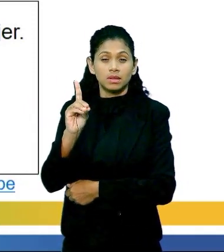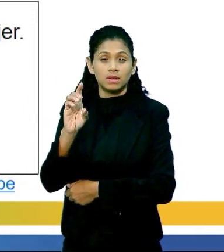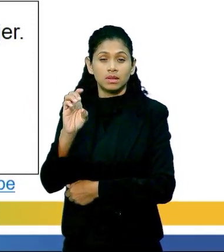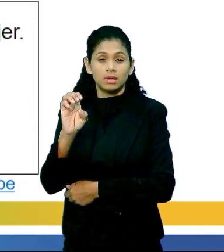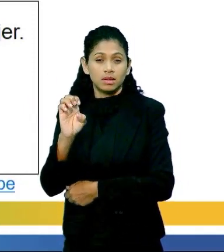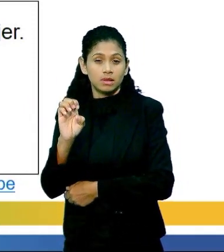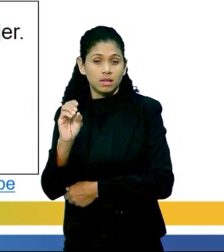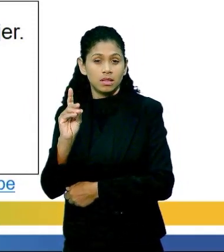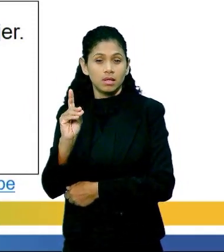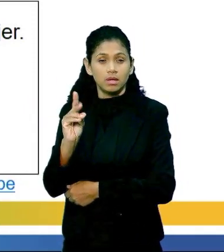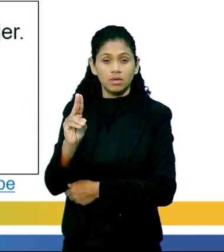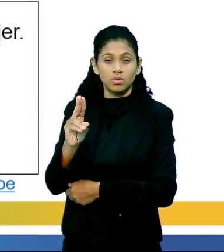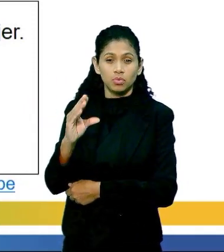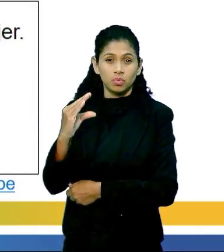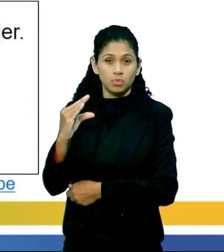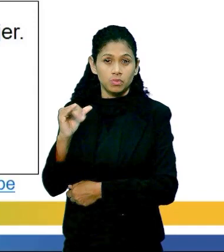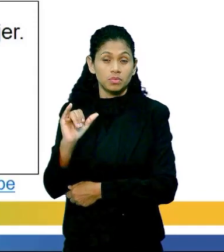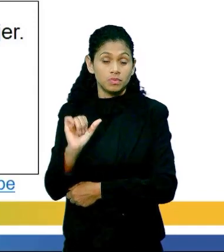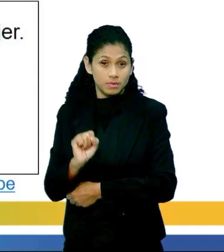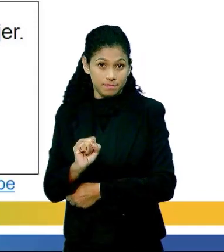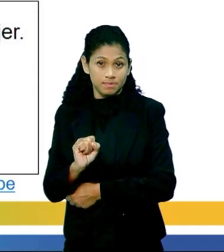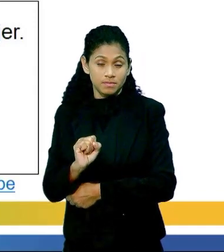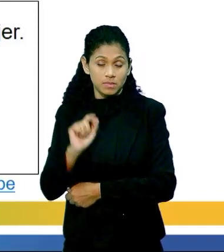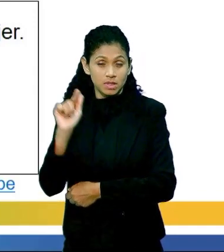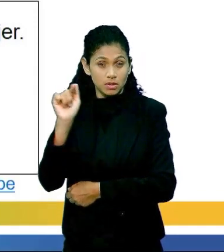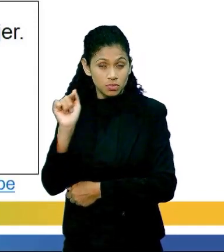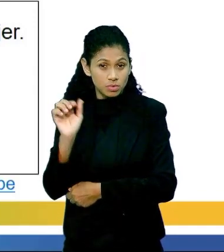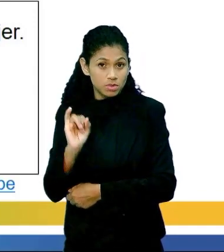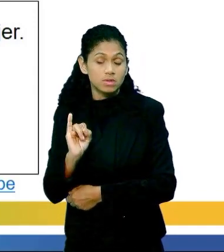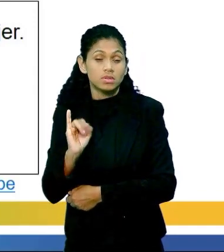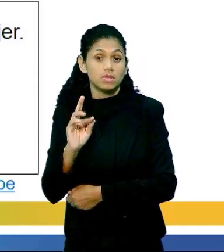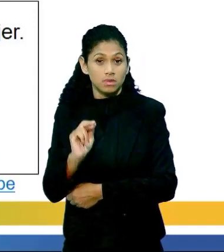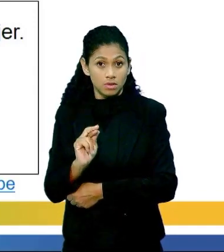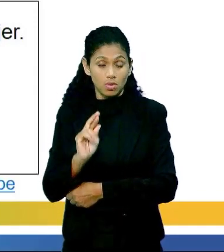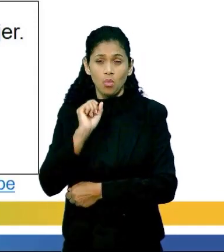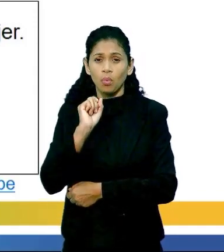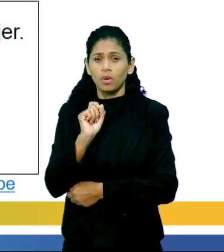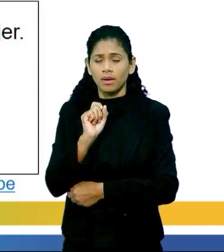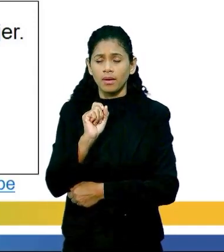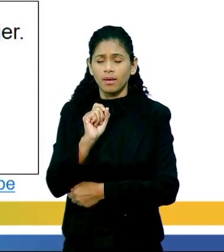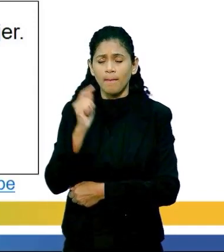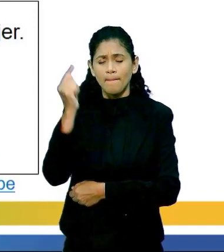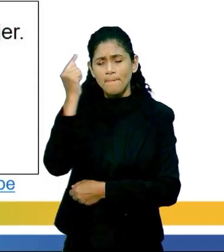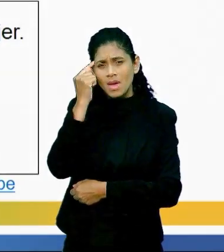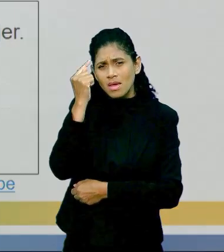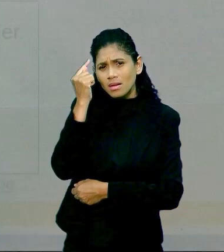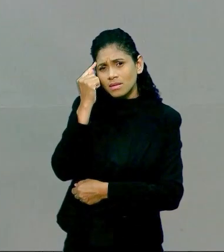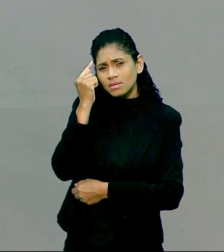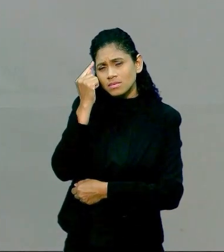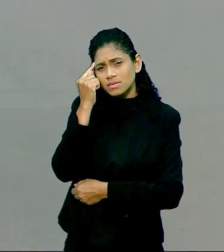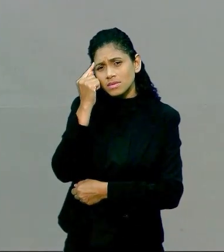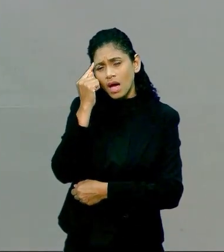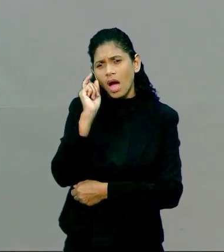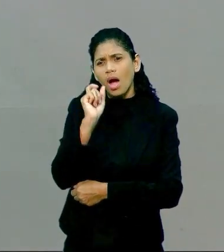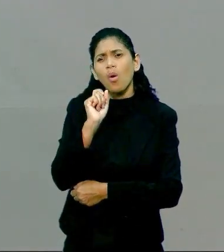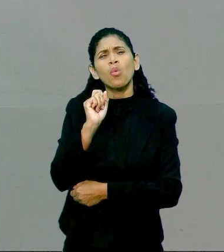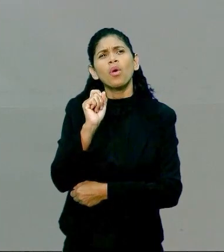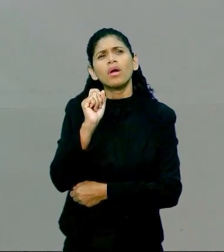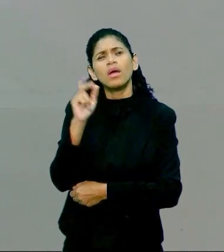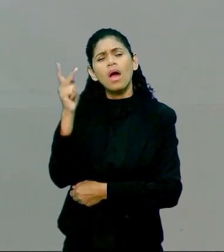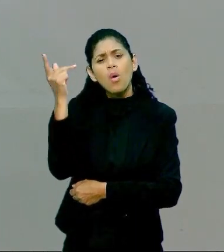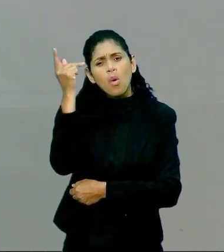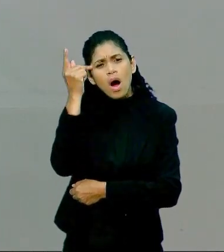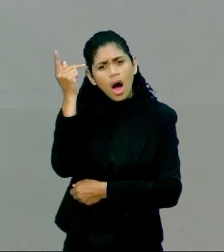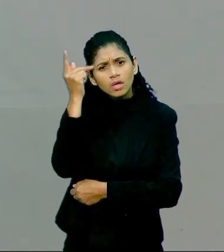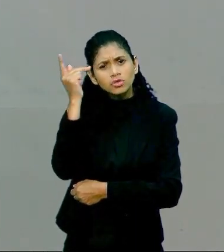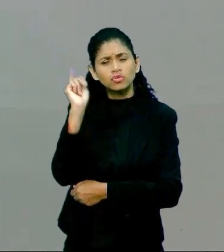né? Ou seja, tirar conclusões de uma informação que temos. Ou seja, você se comparar, é como